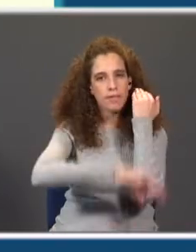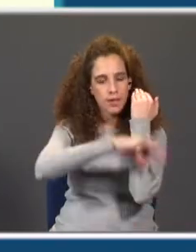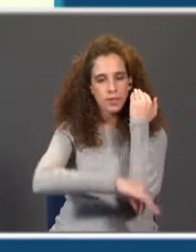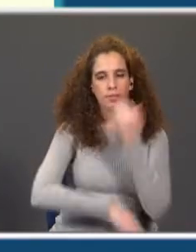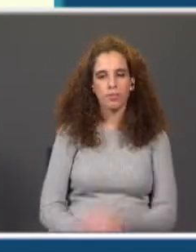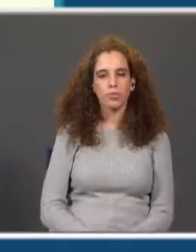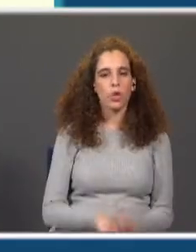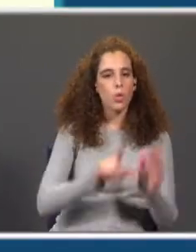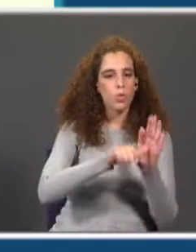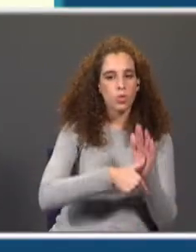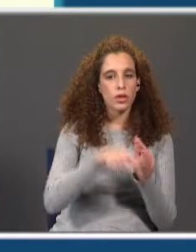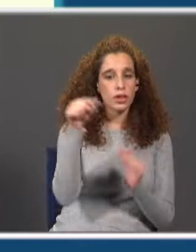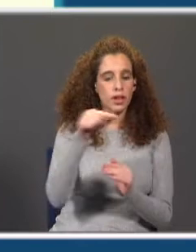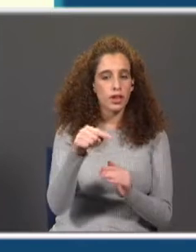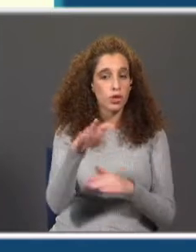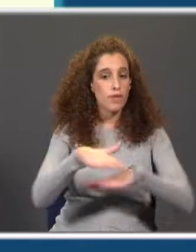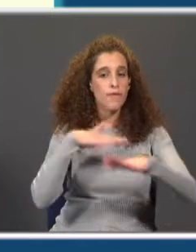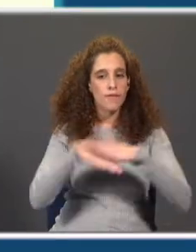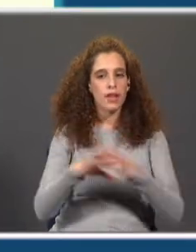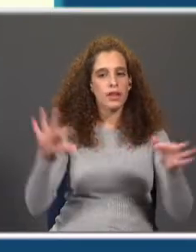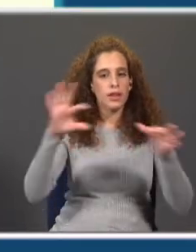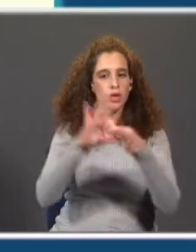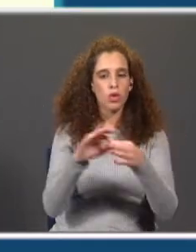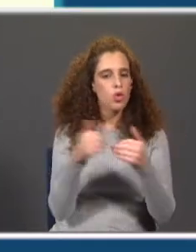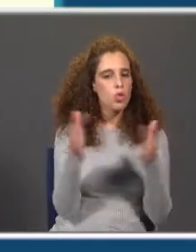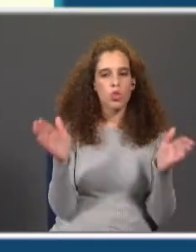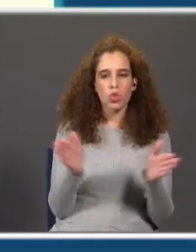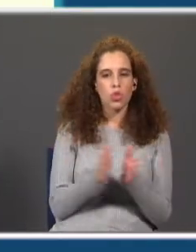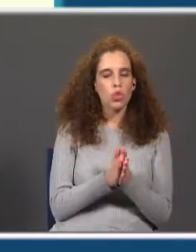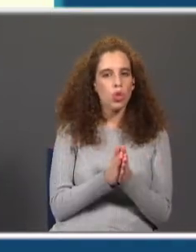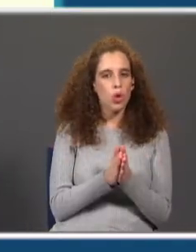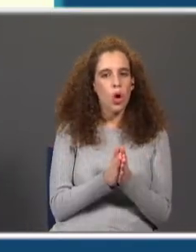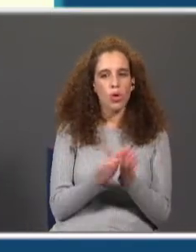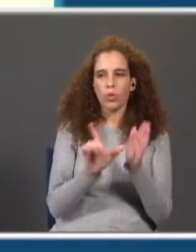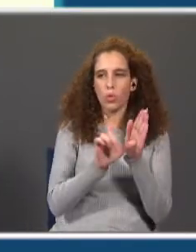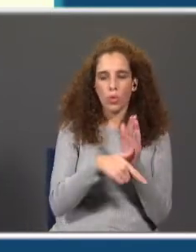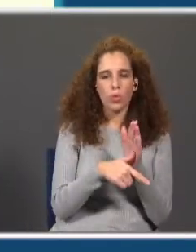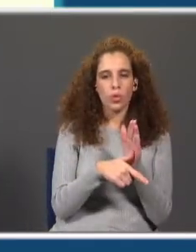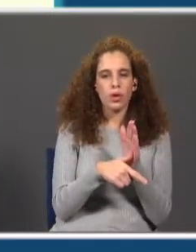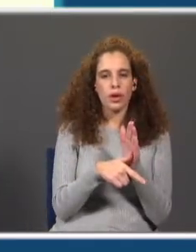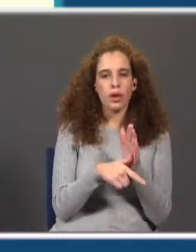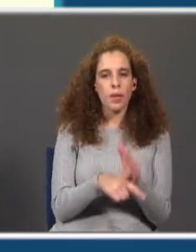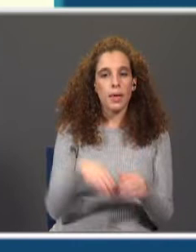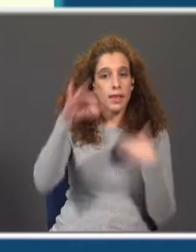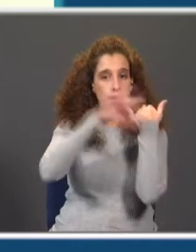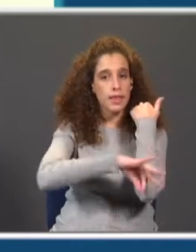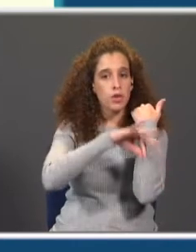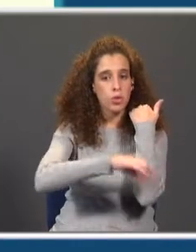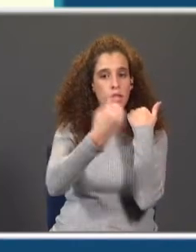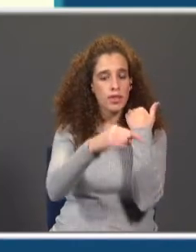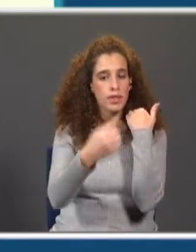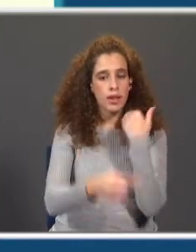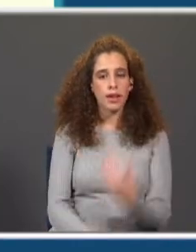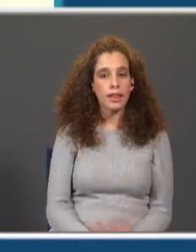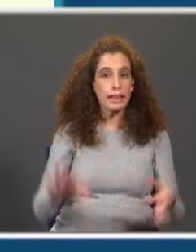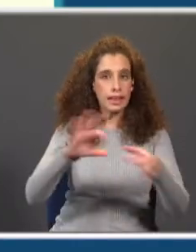O projeto que aqui hoje se concretiza tem a ver com todo um programa mais lato que a Junta de Freguesia tem no seu Flor da